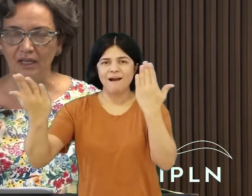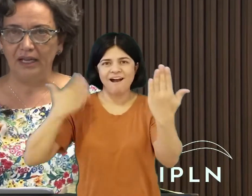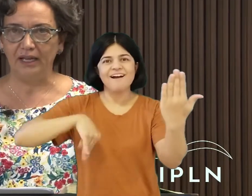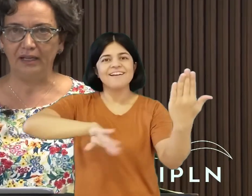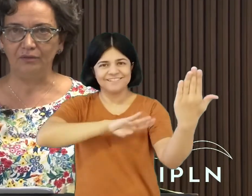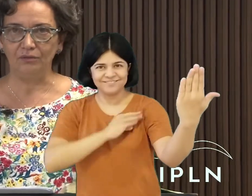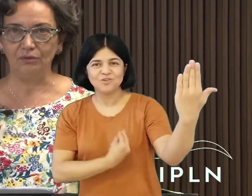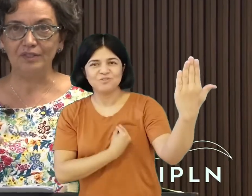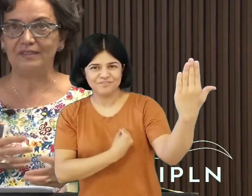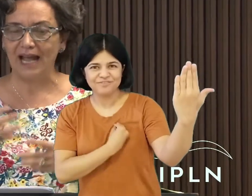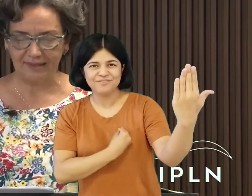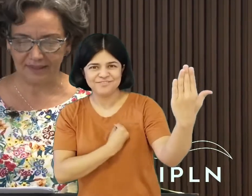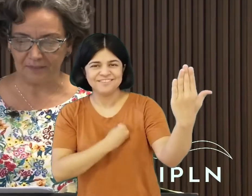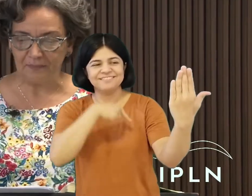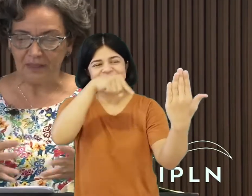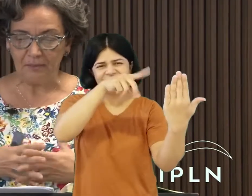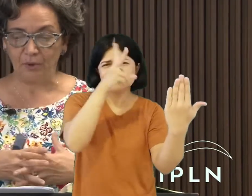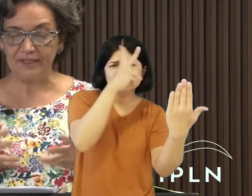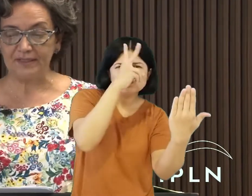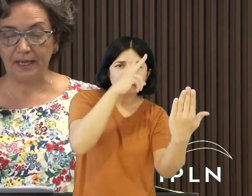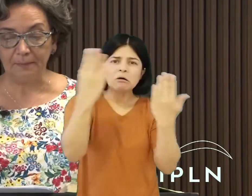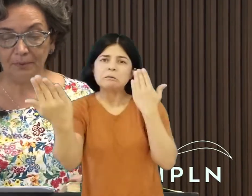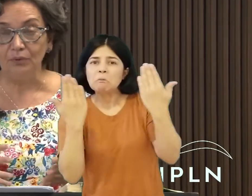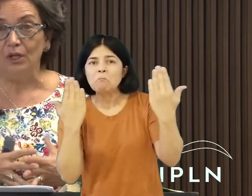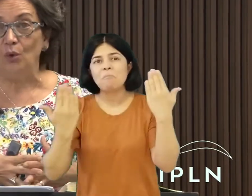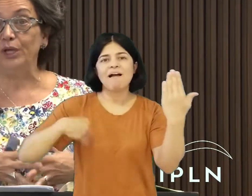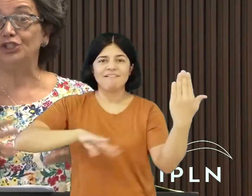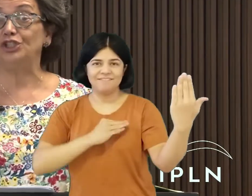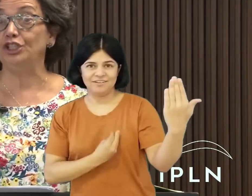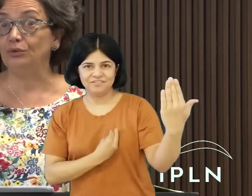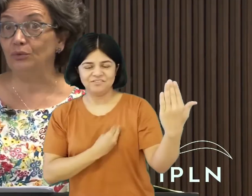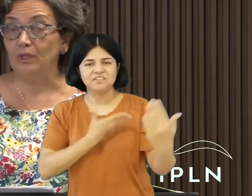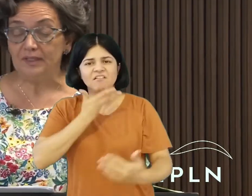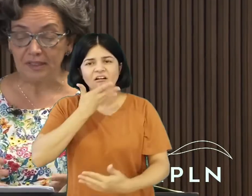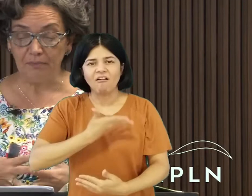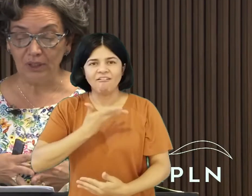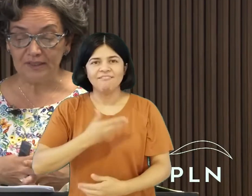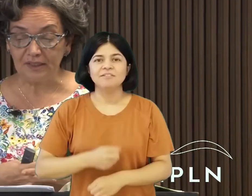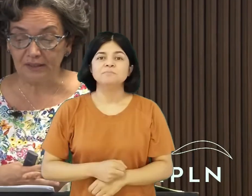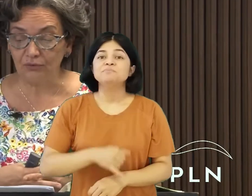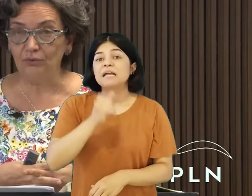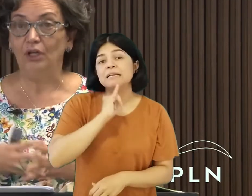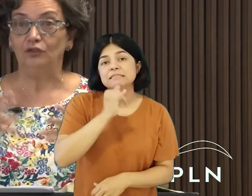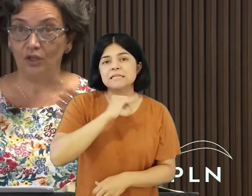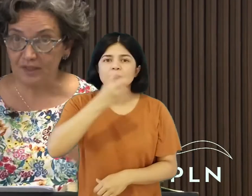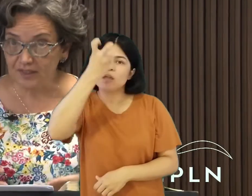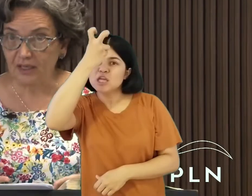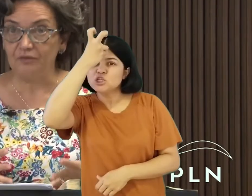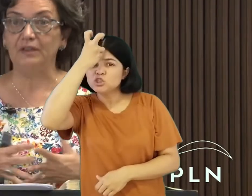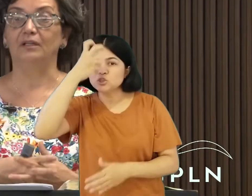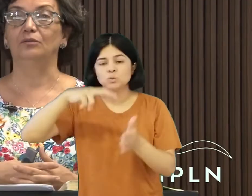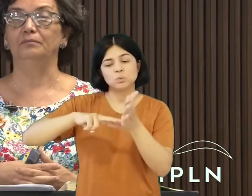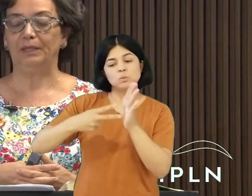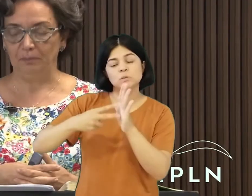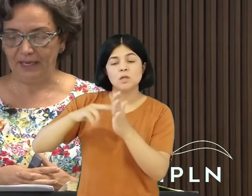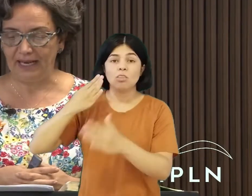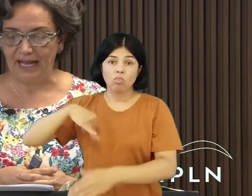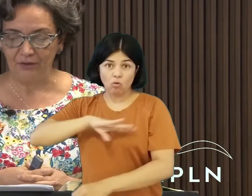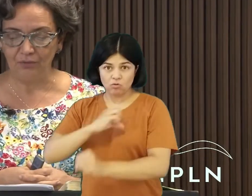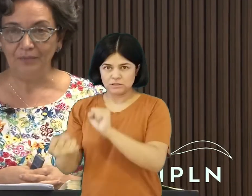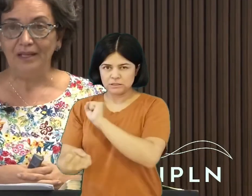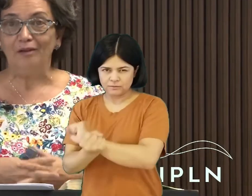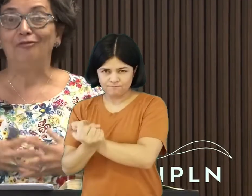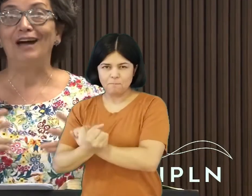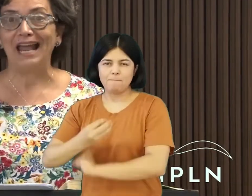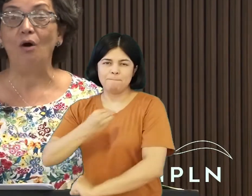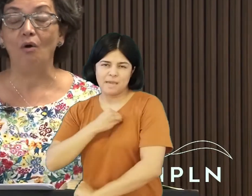histórias nos trazem. Por exemplo, o Egito simbolizando nossa escravidão pelo